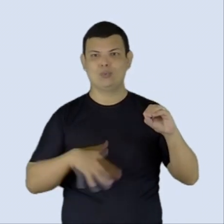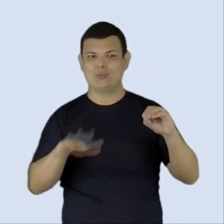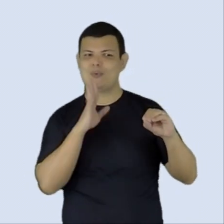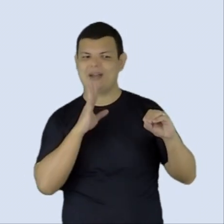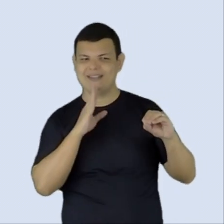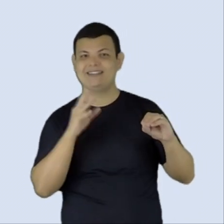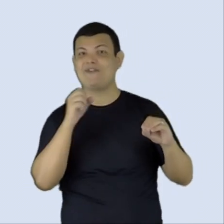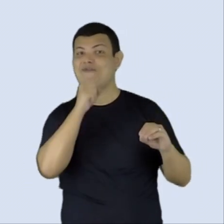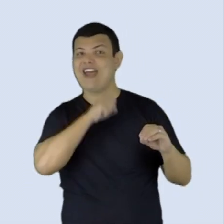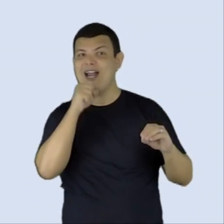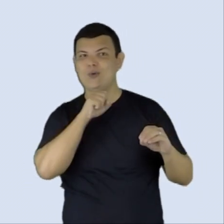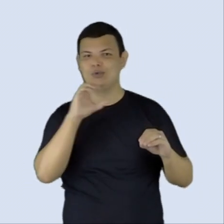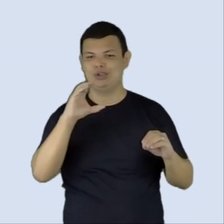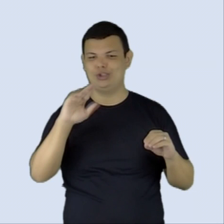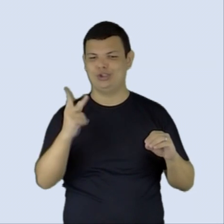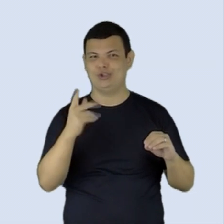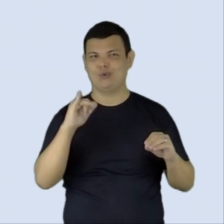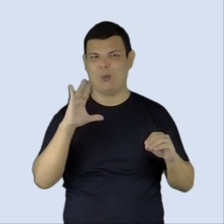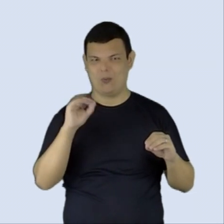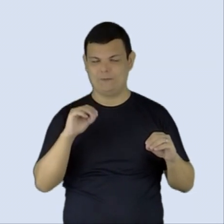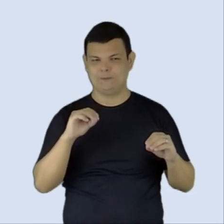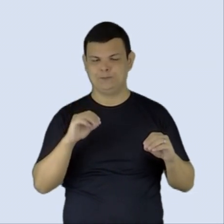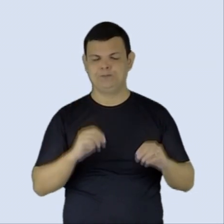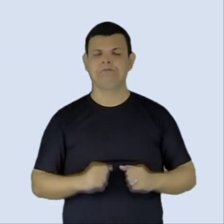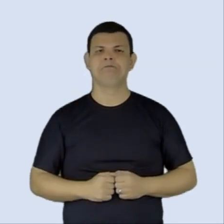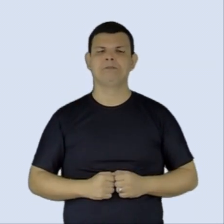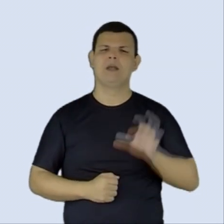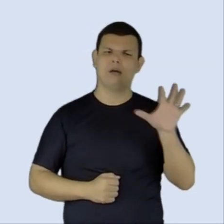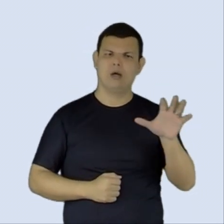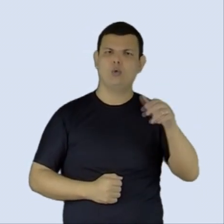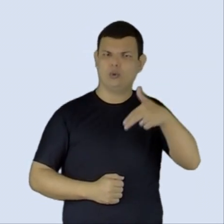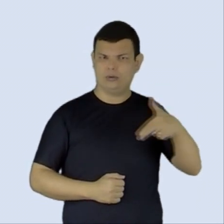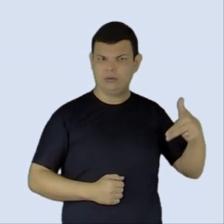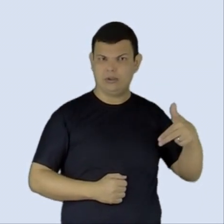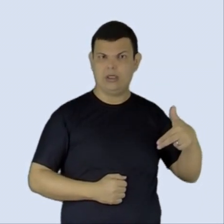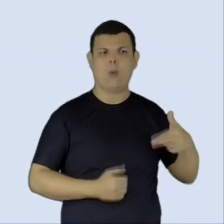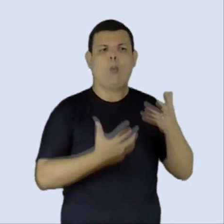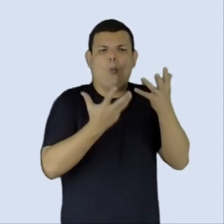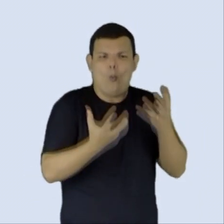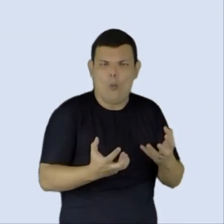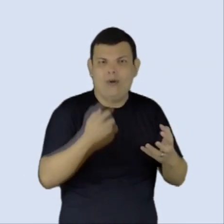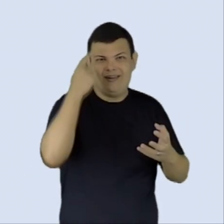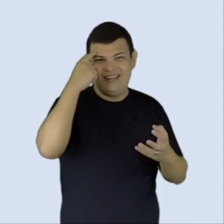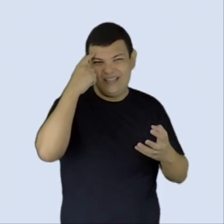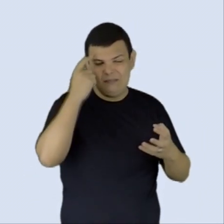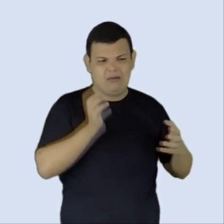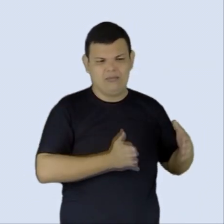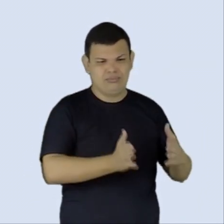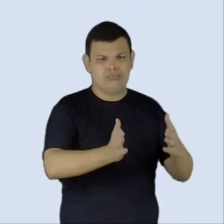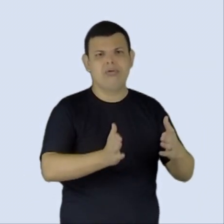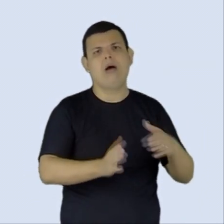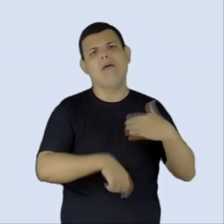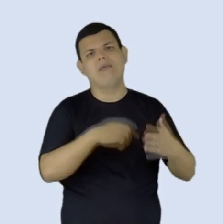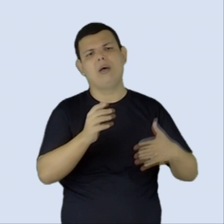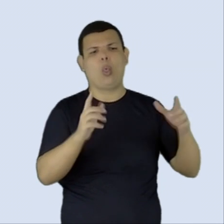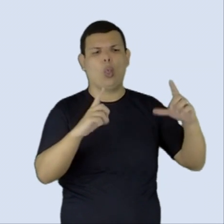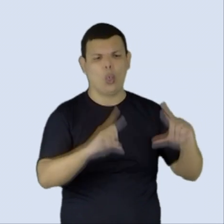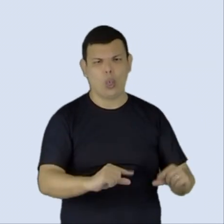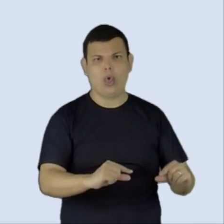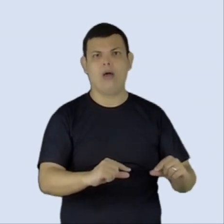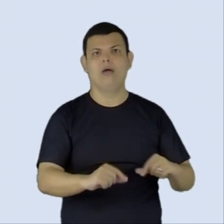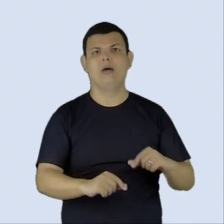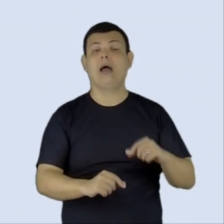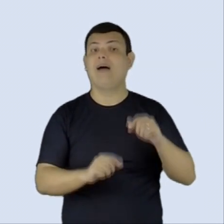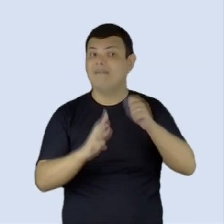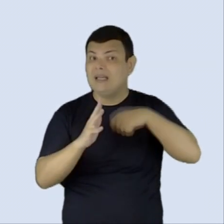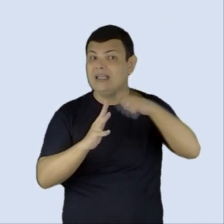Olha só, lá na região Nordeste, devido à seca, a maioria dos rios são temporários, né? Por falta de chuva. Passa